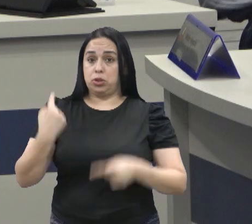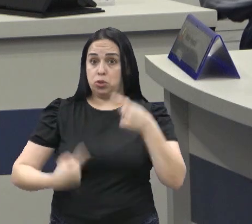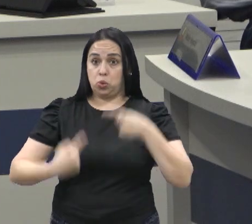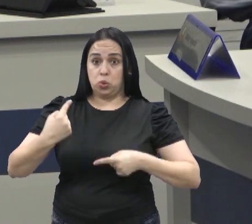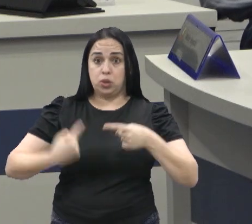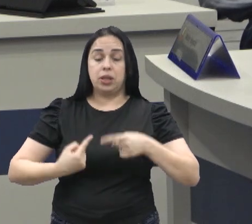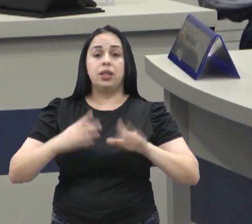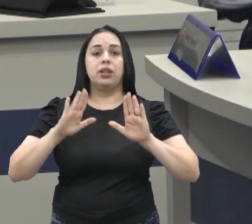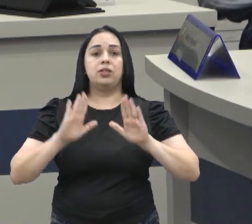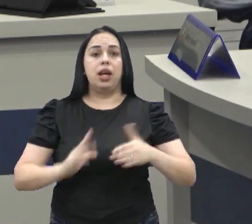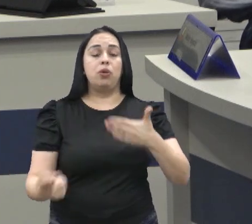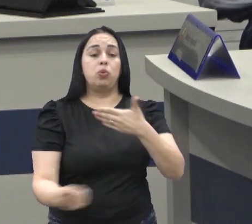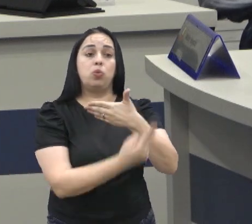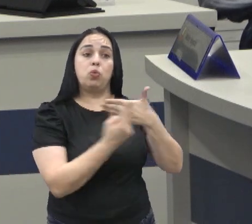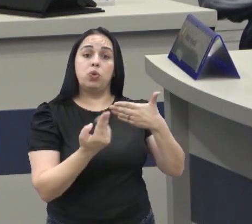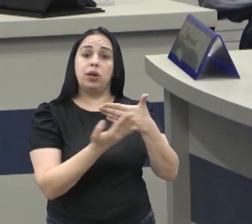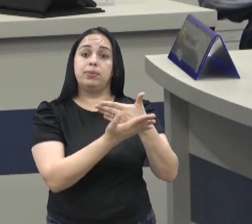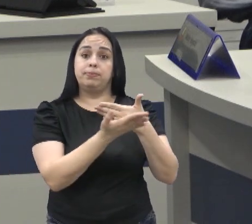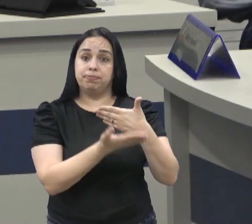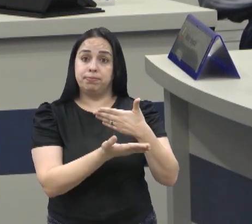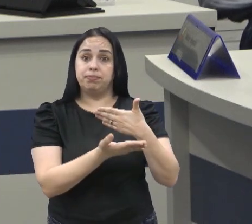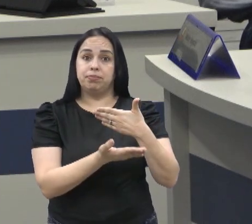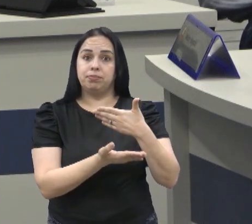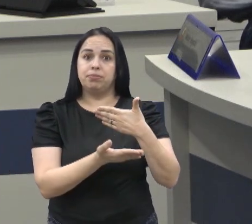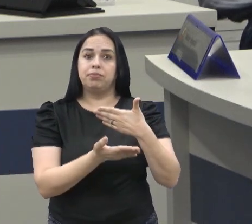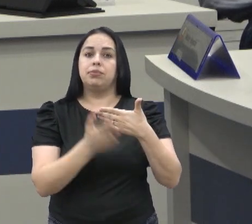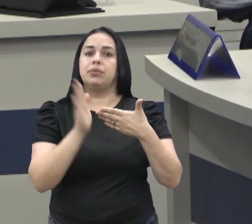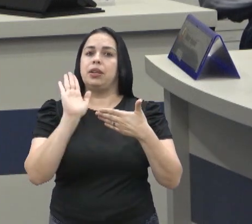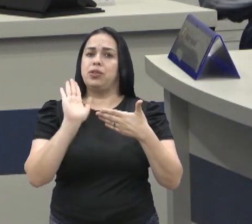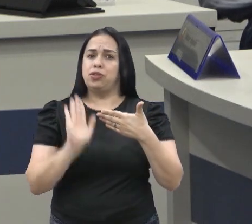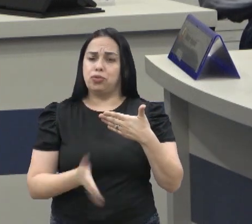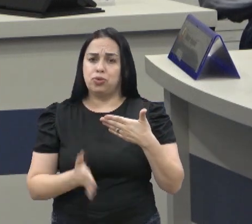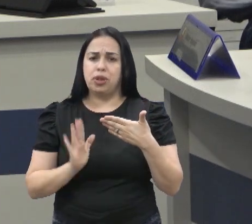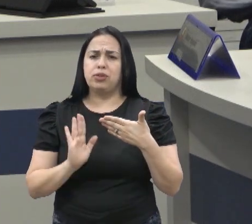o autor do projeto, foram já vários